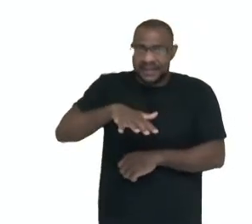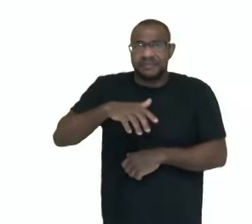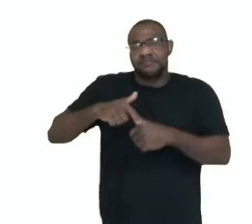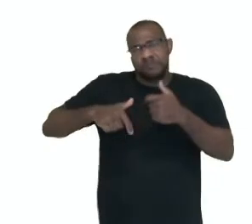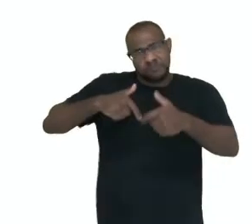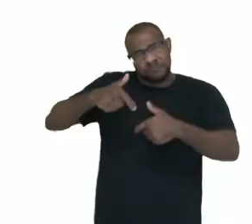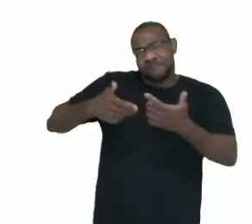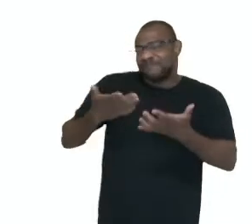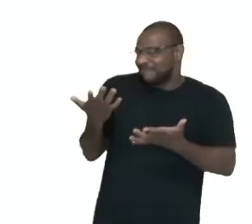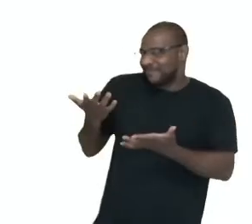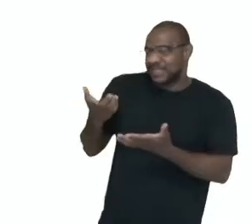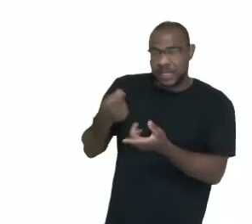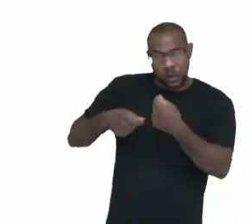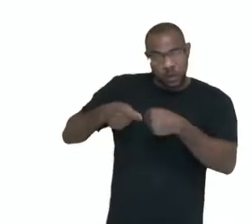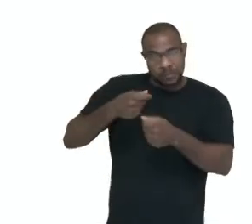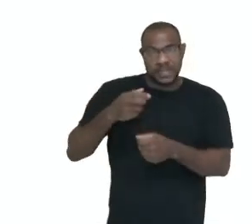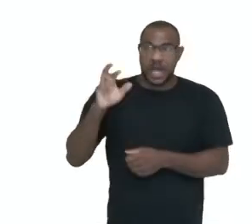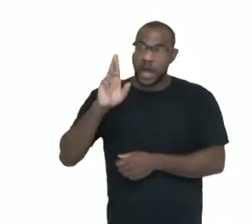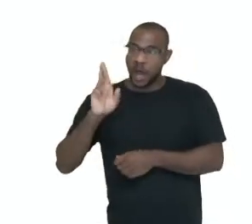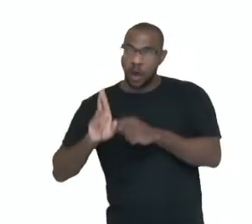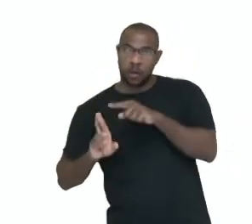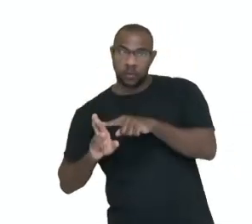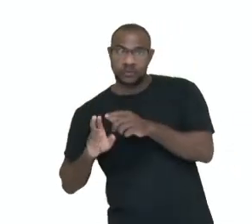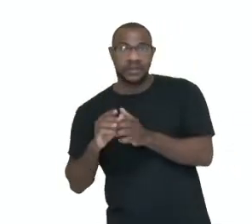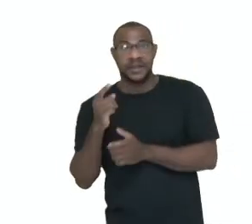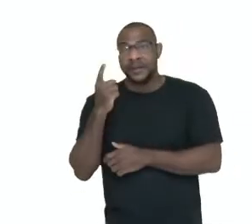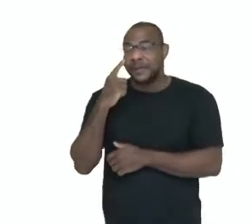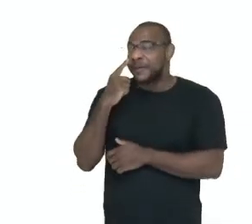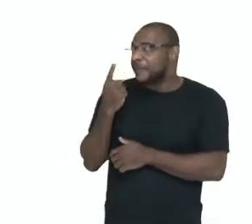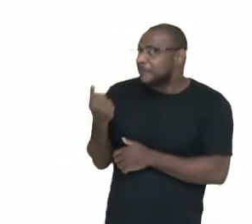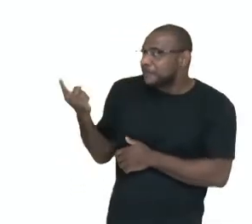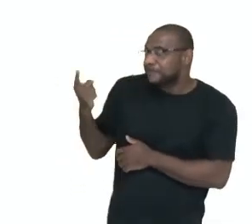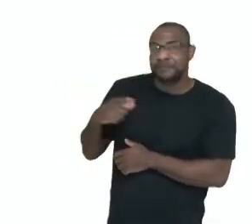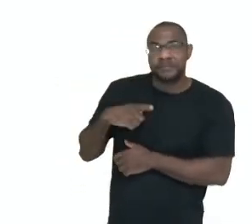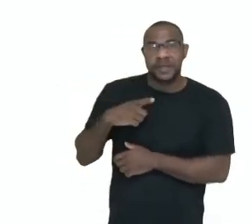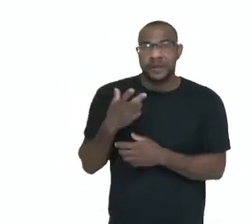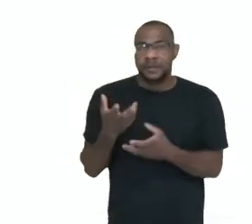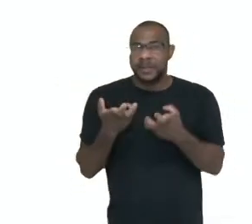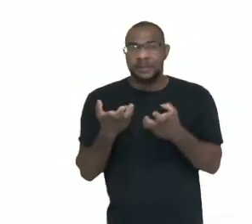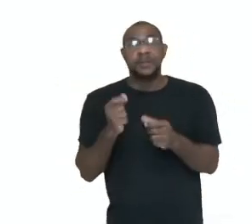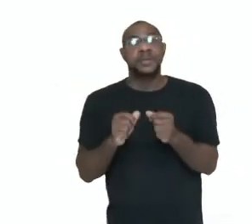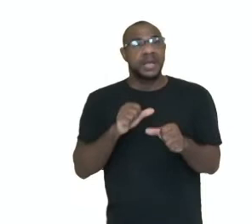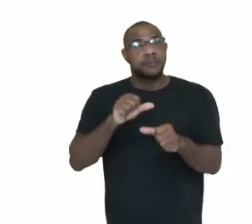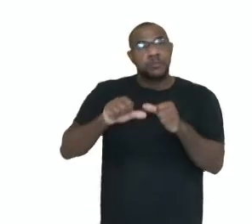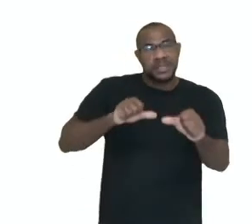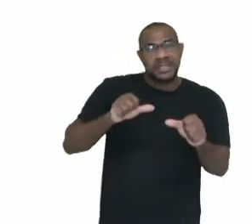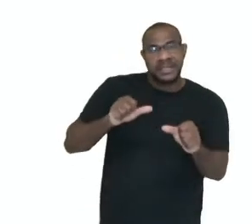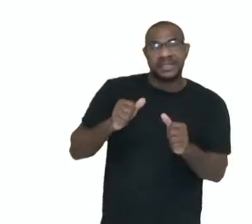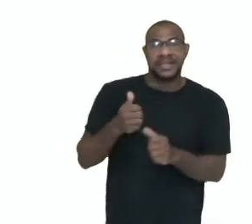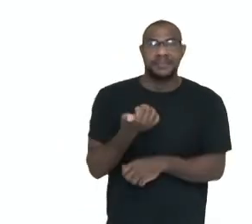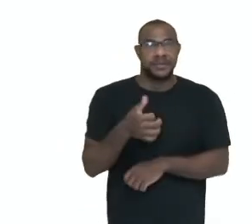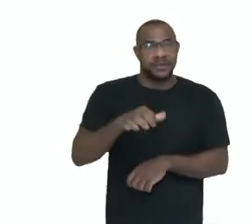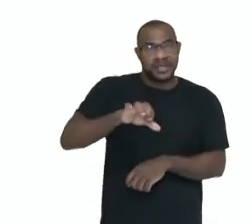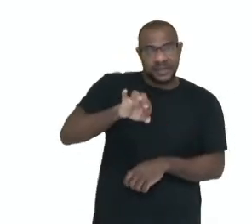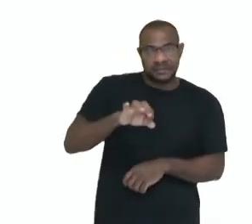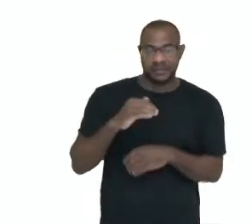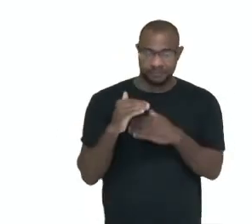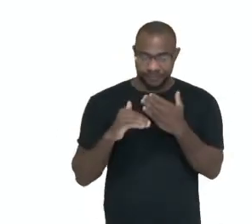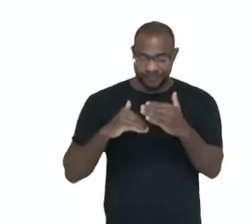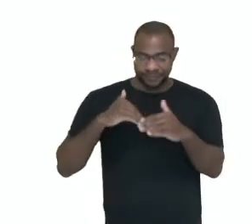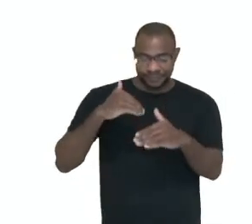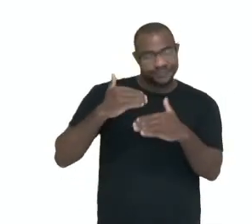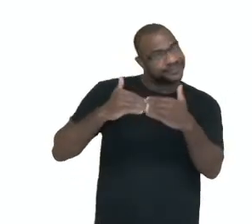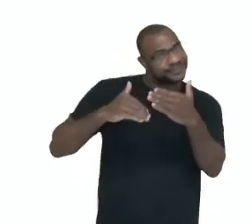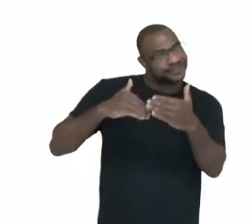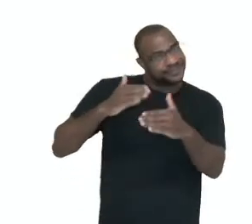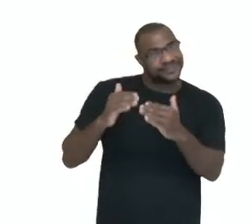Então nós vamos perceber um impacto logo depois da década de 90 e gradativa melhoria no decorrer do